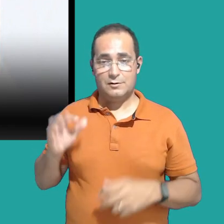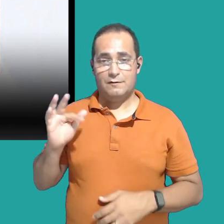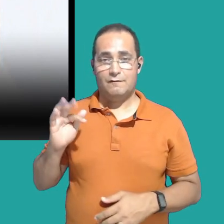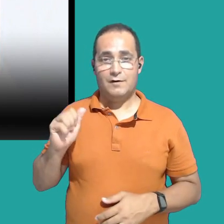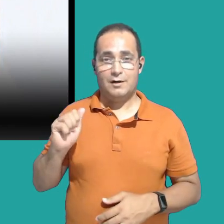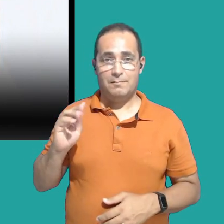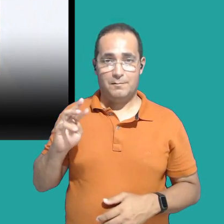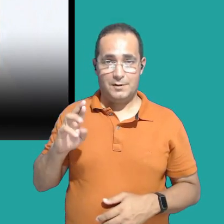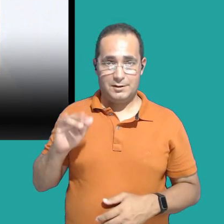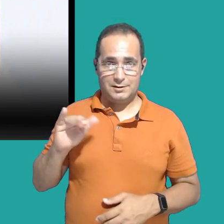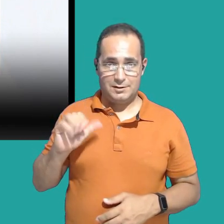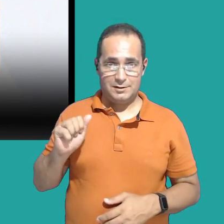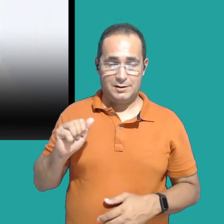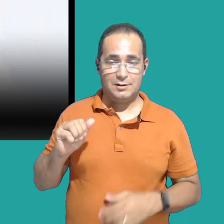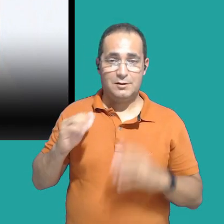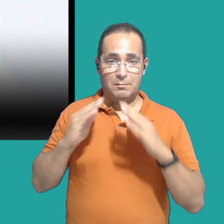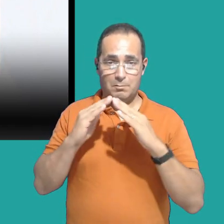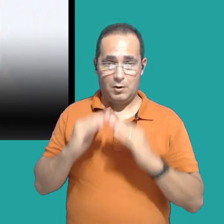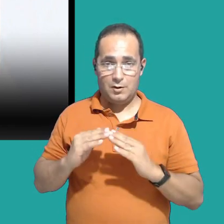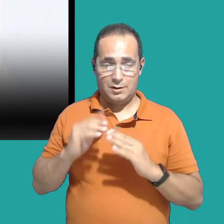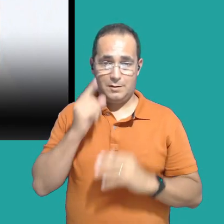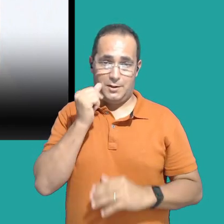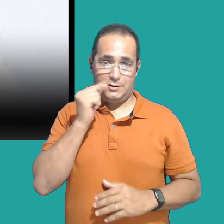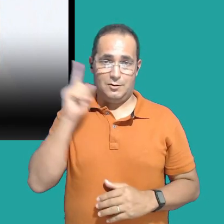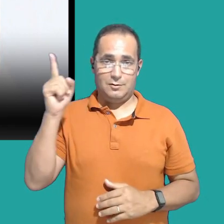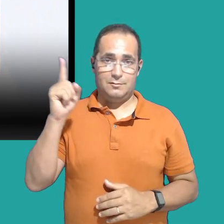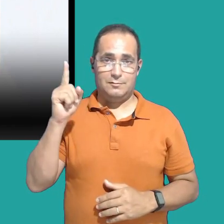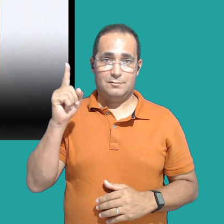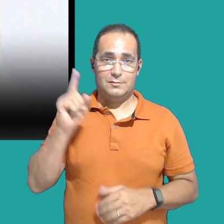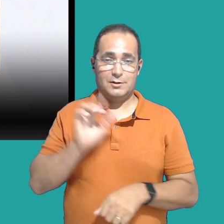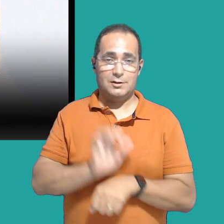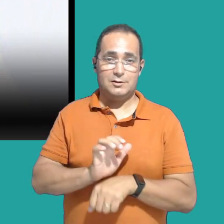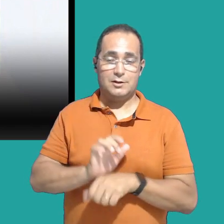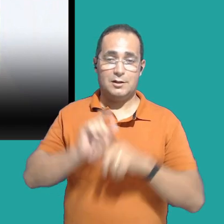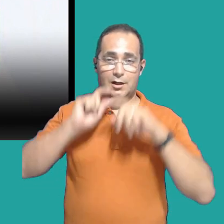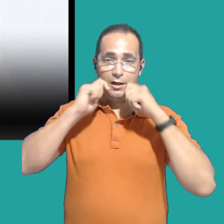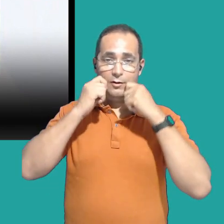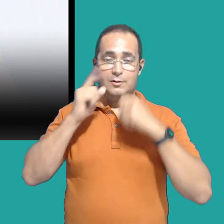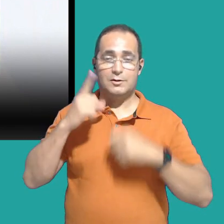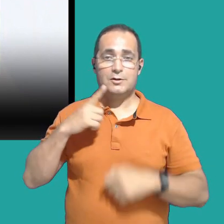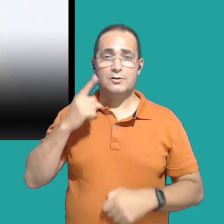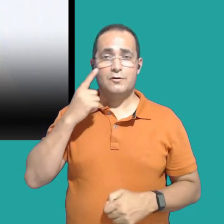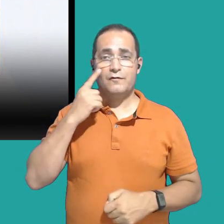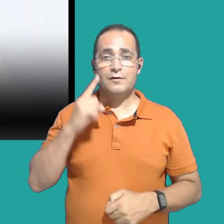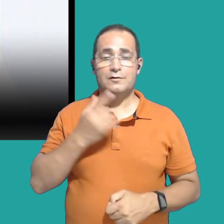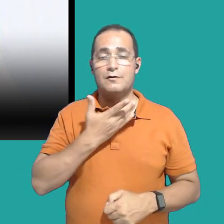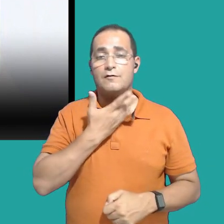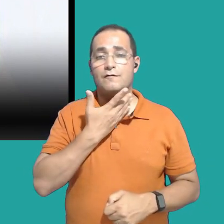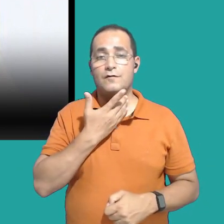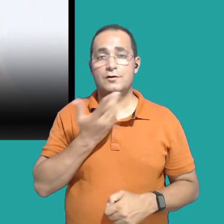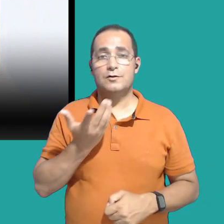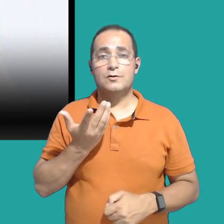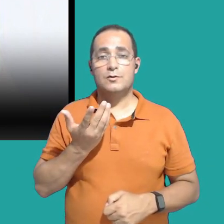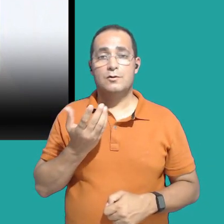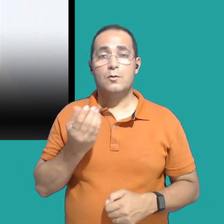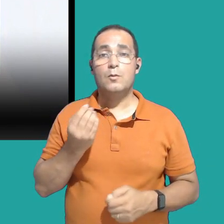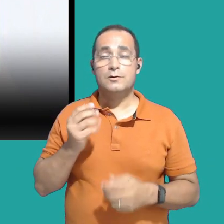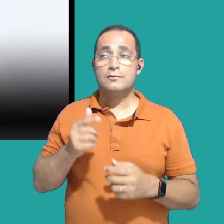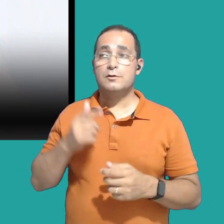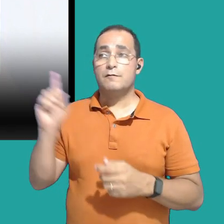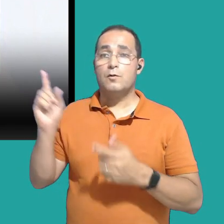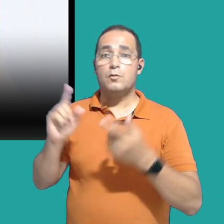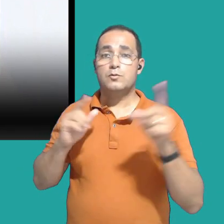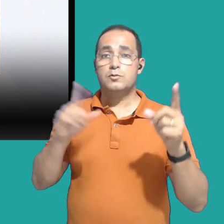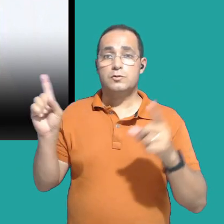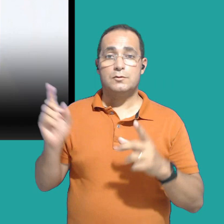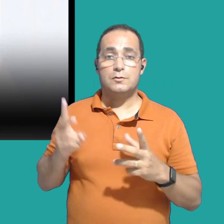pelo menos aqui, eu e a Fabrícia, a gente mora aqui em Maceió, Alagoas, eu não vejo uma voz nesses estabelecimentos tão